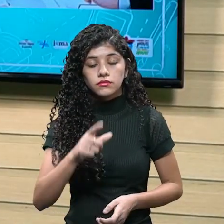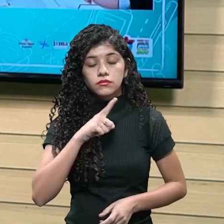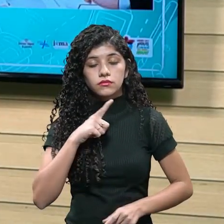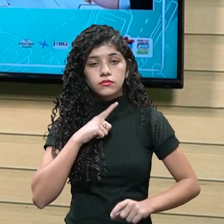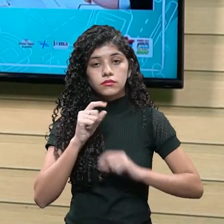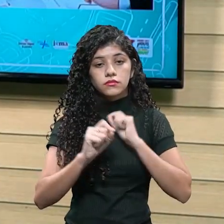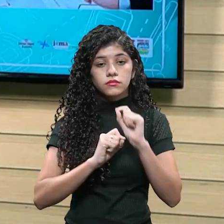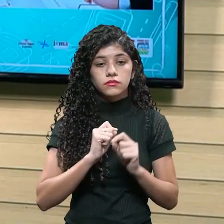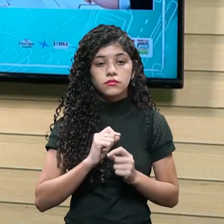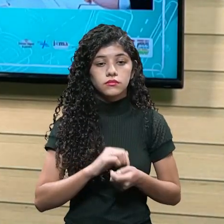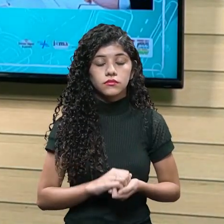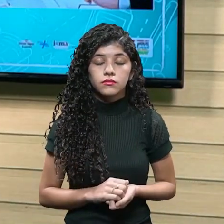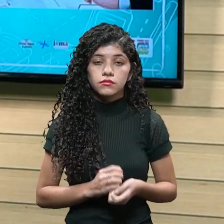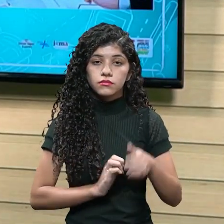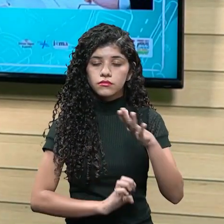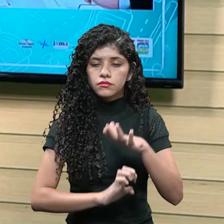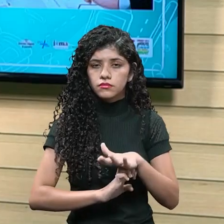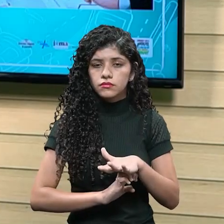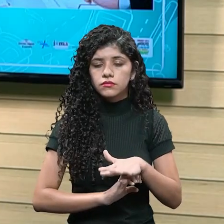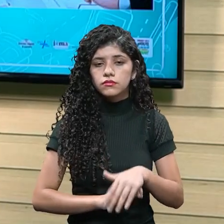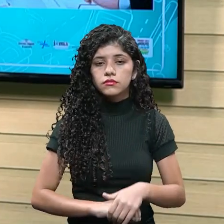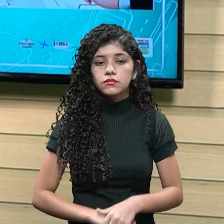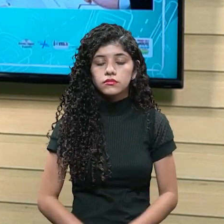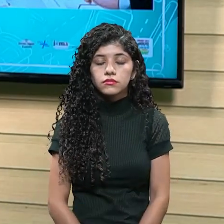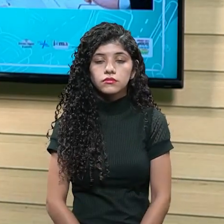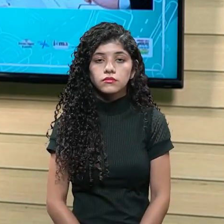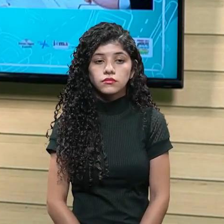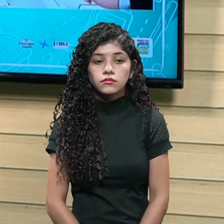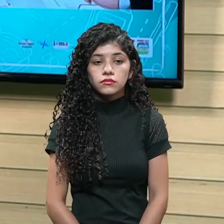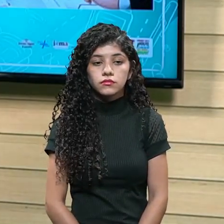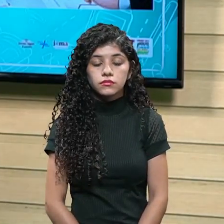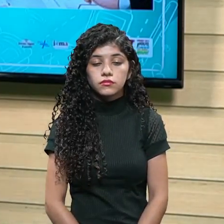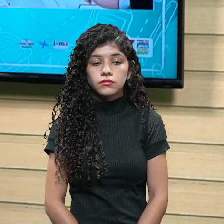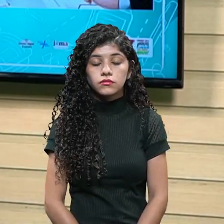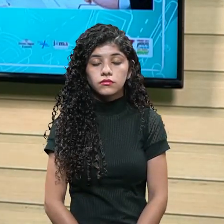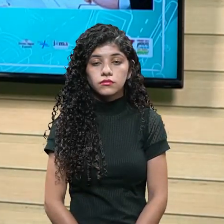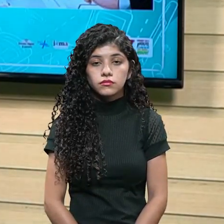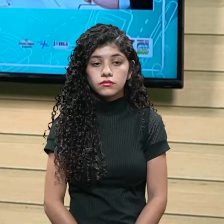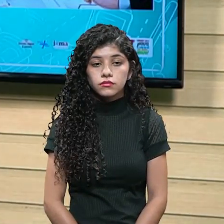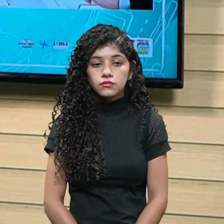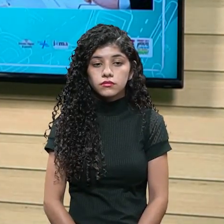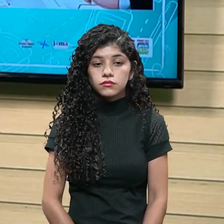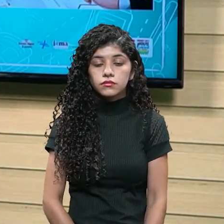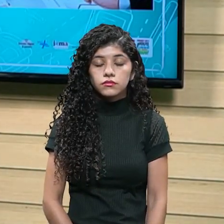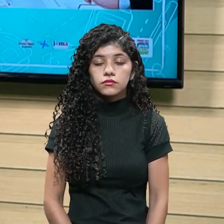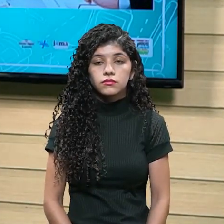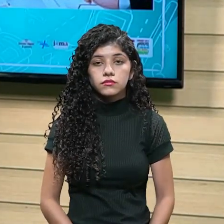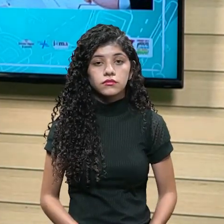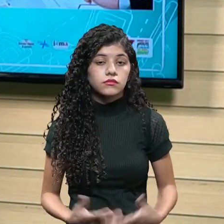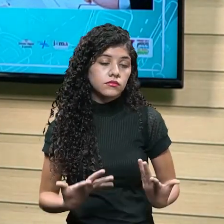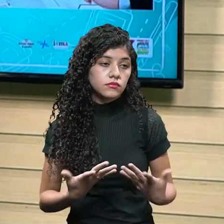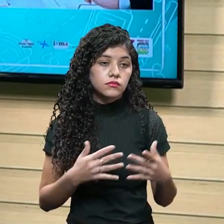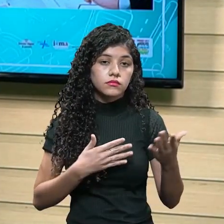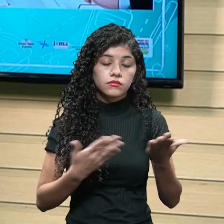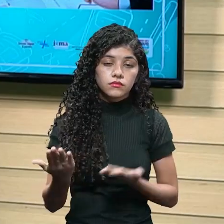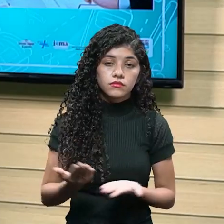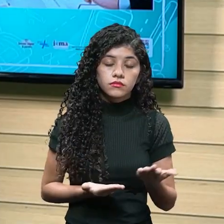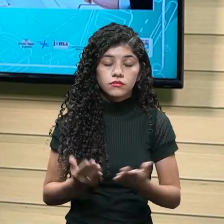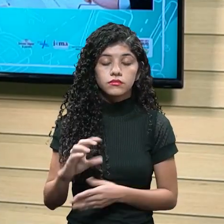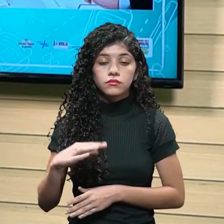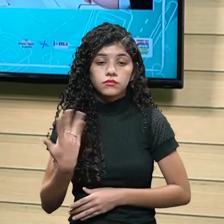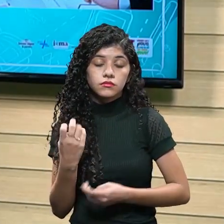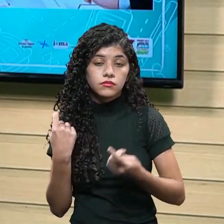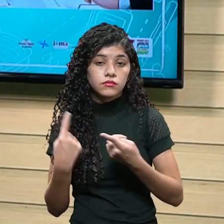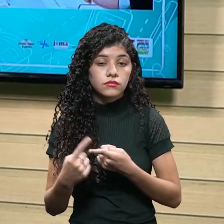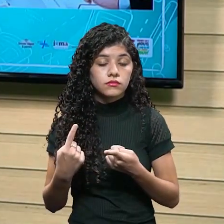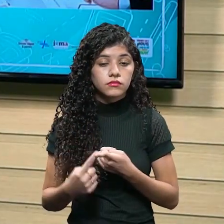aquele viés de empresa mesmo. Empresa de ramo mercadológico ou de prestação de serviço.